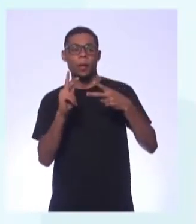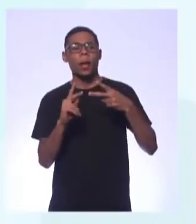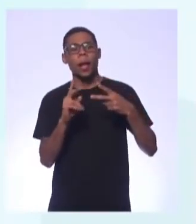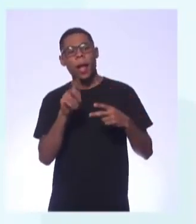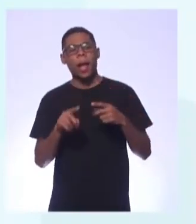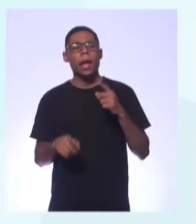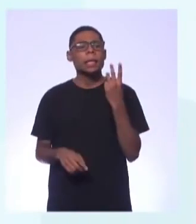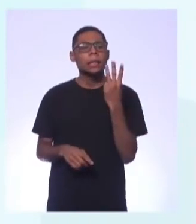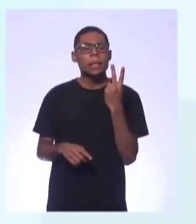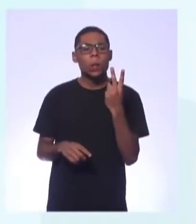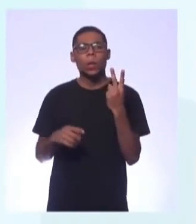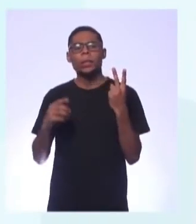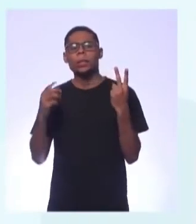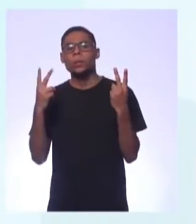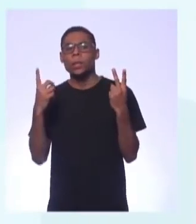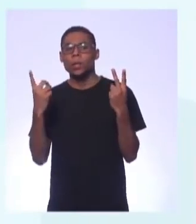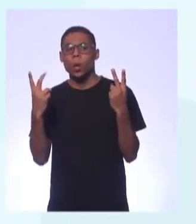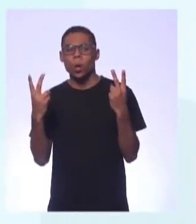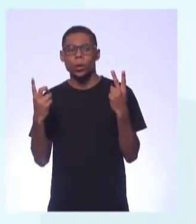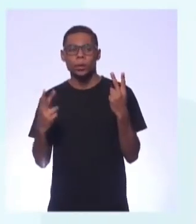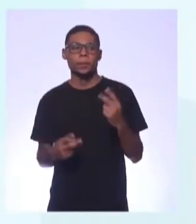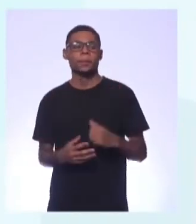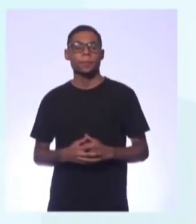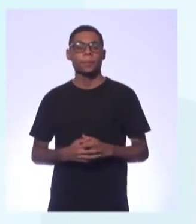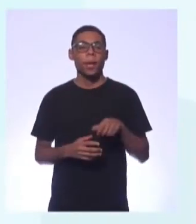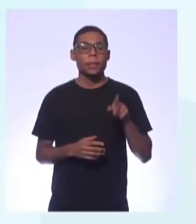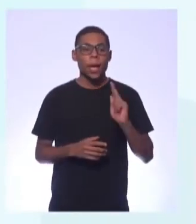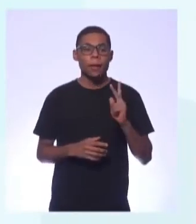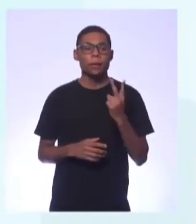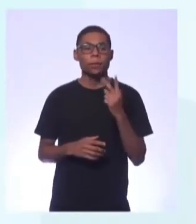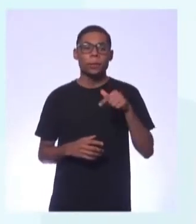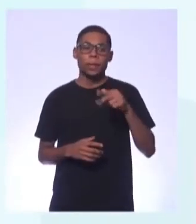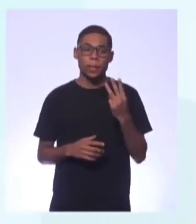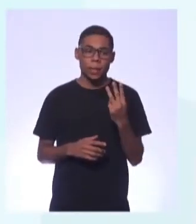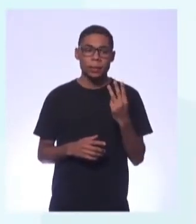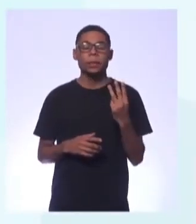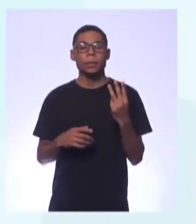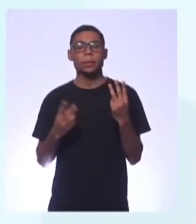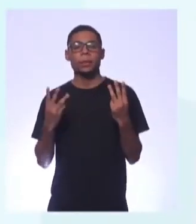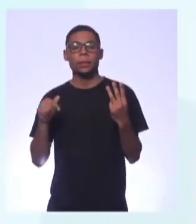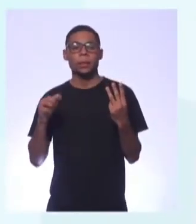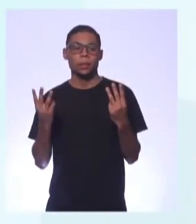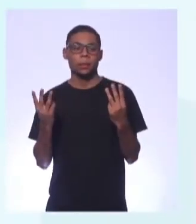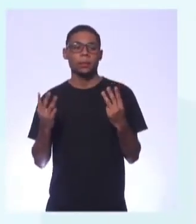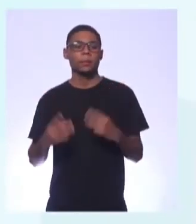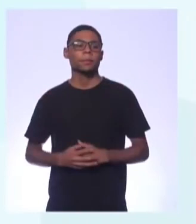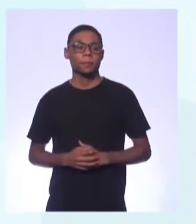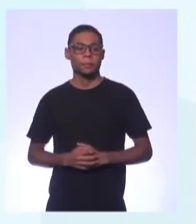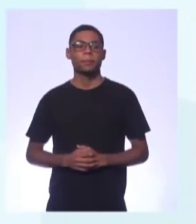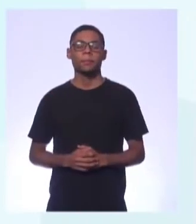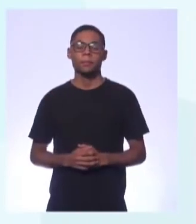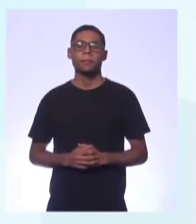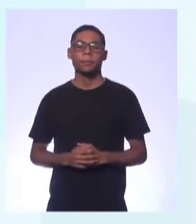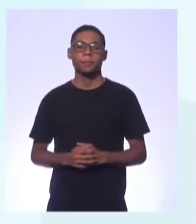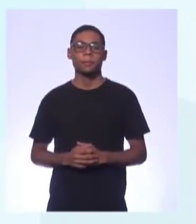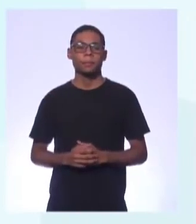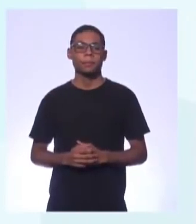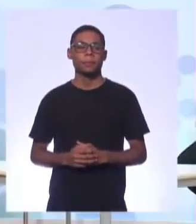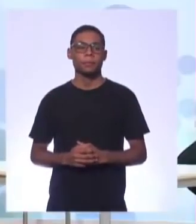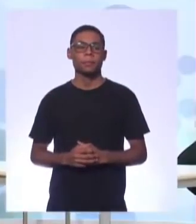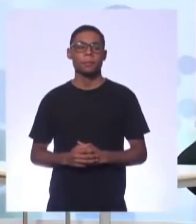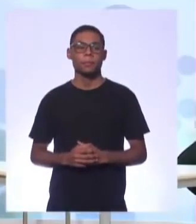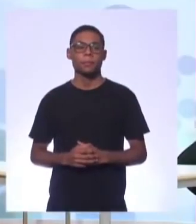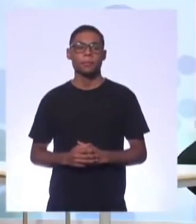na ebulição 212. Você muda a escala, você muda o ponto aí de referência, né? Então, no Kelvin tem 273 e